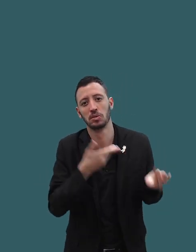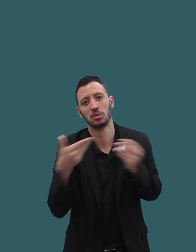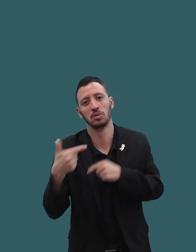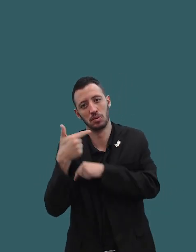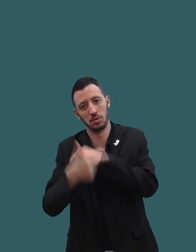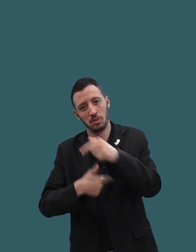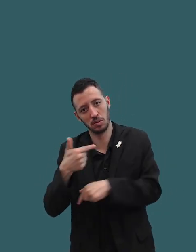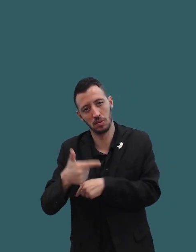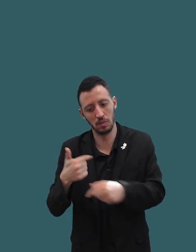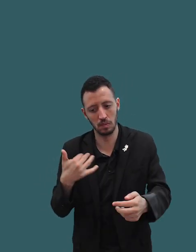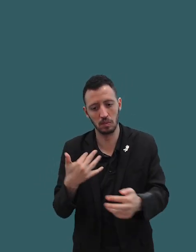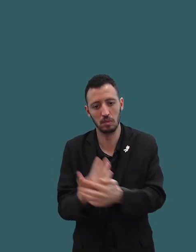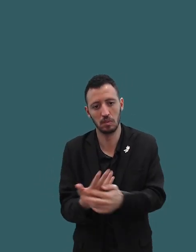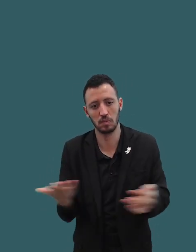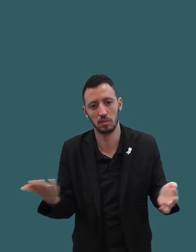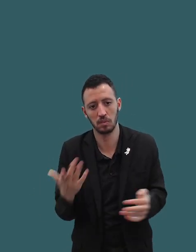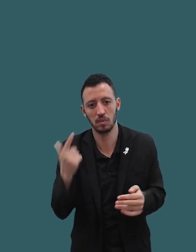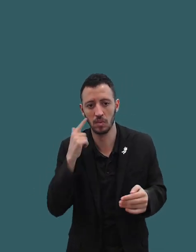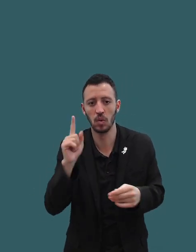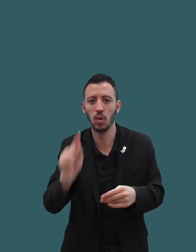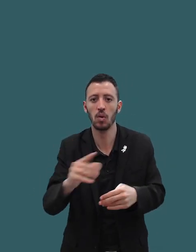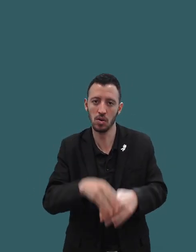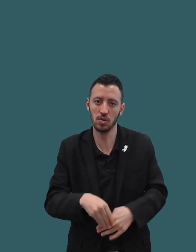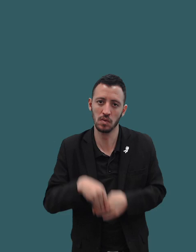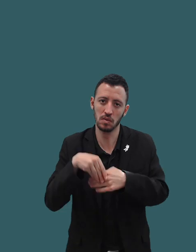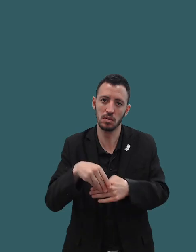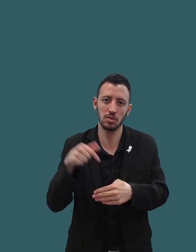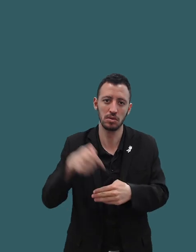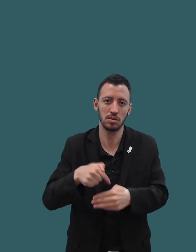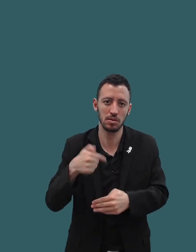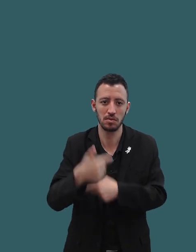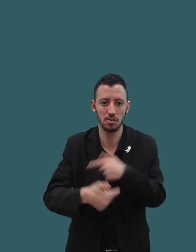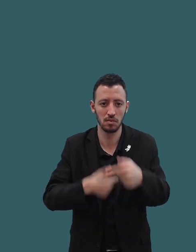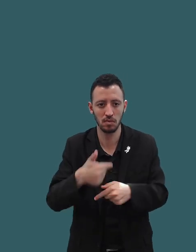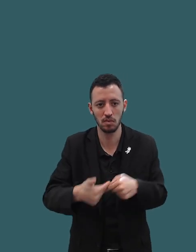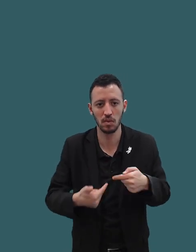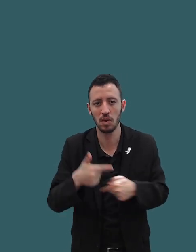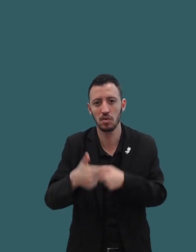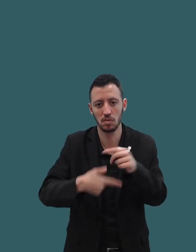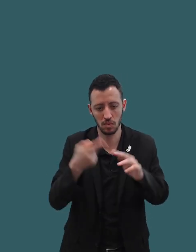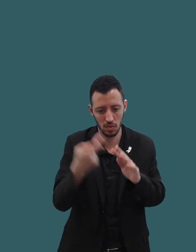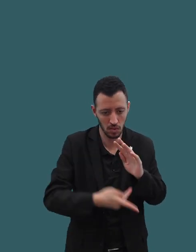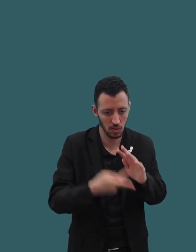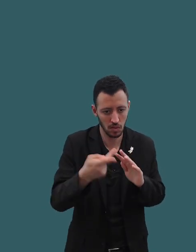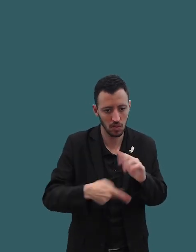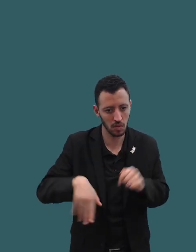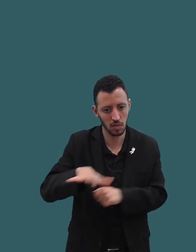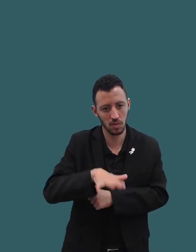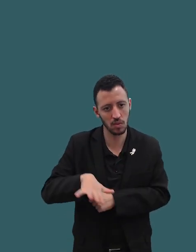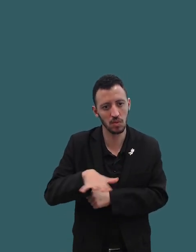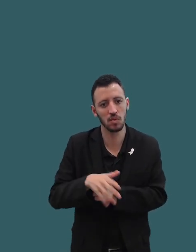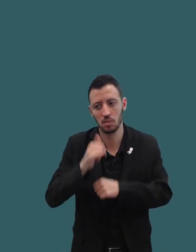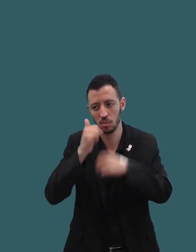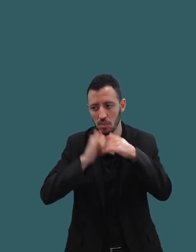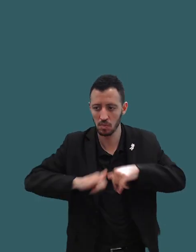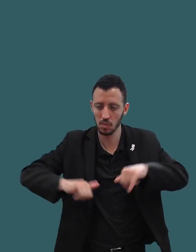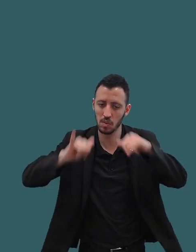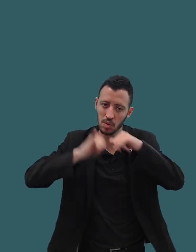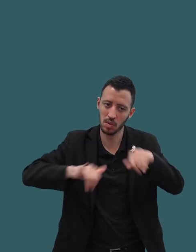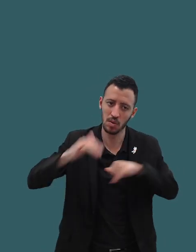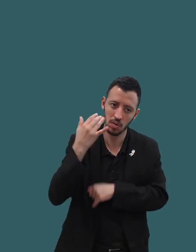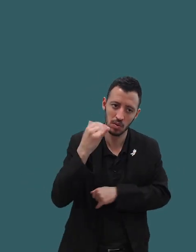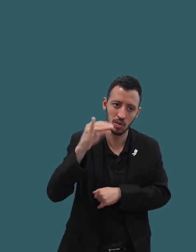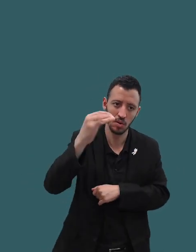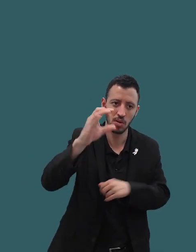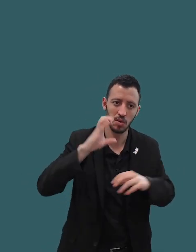esse trabalho adiante, mas assim, na linha de frente das ações, das iniciativas, do projeto, na área de divulgação científica